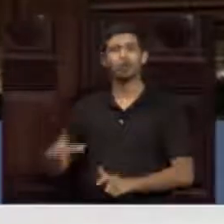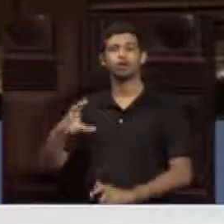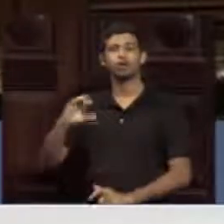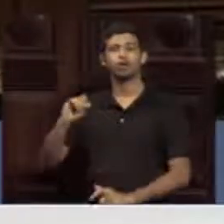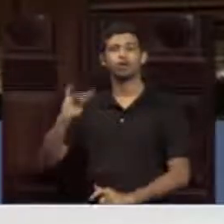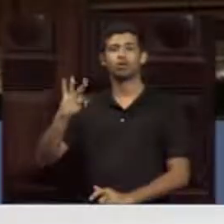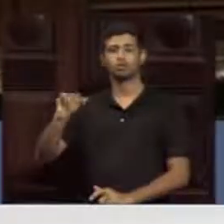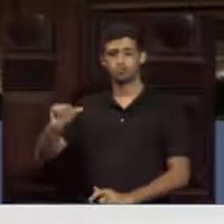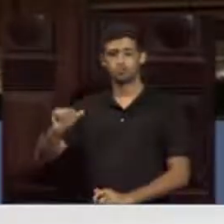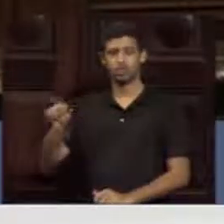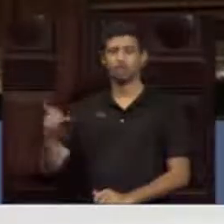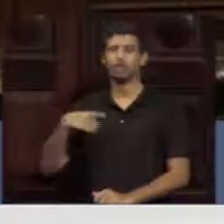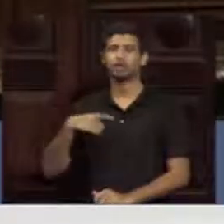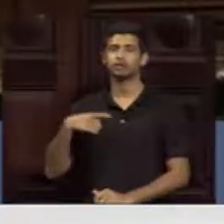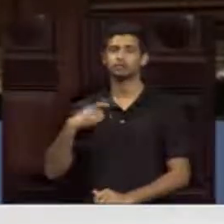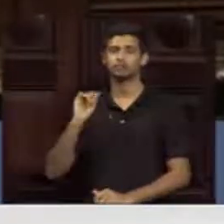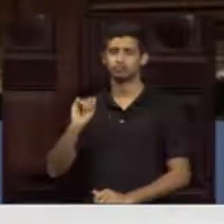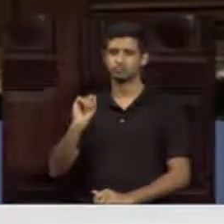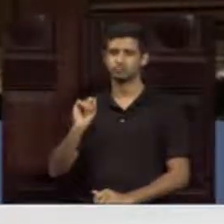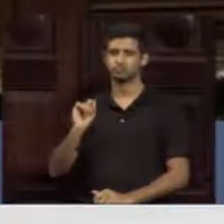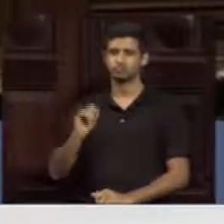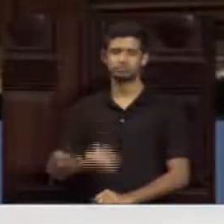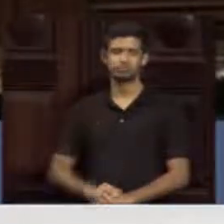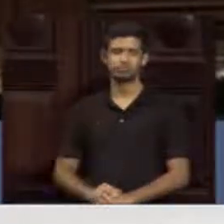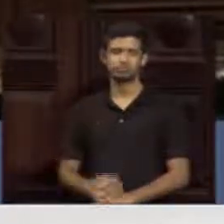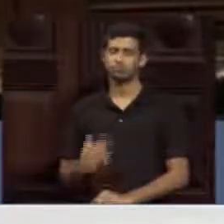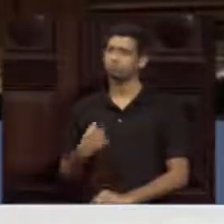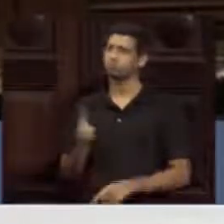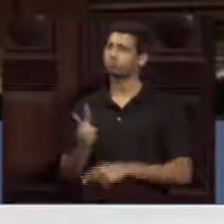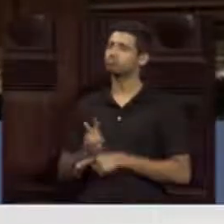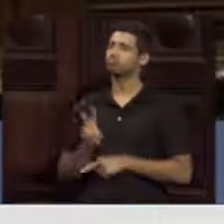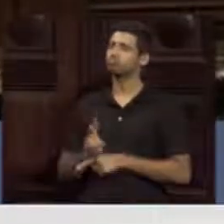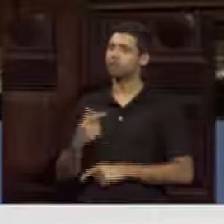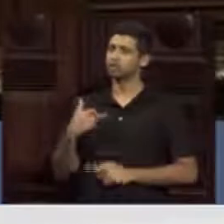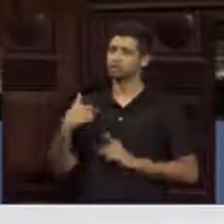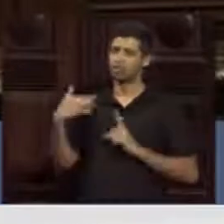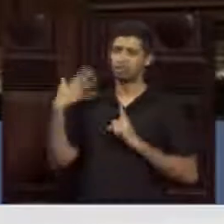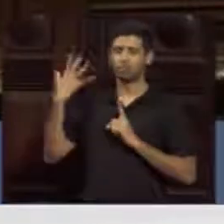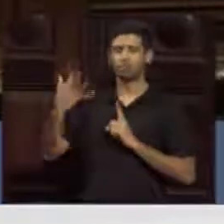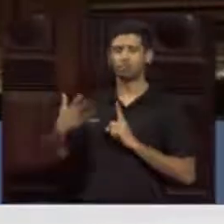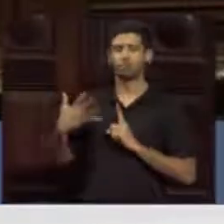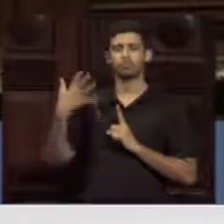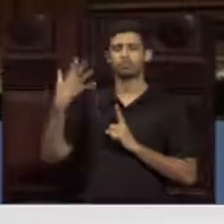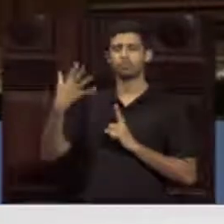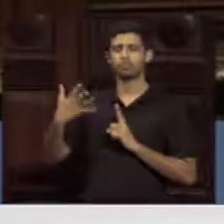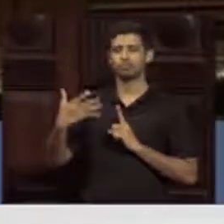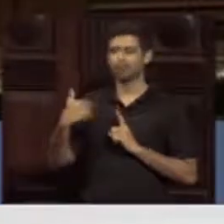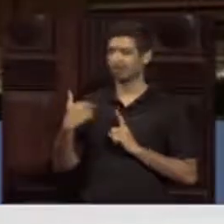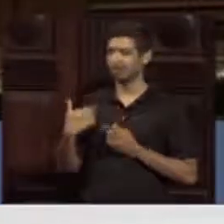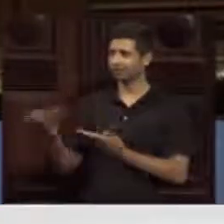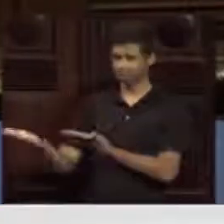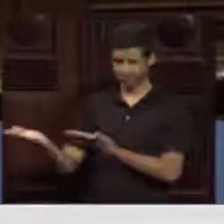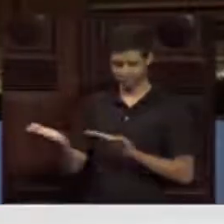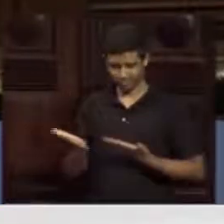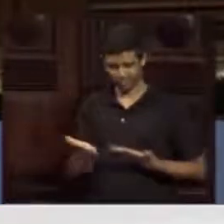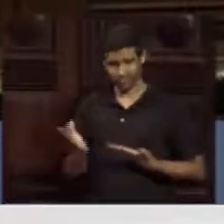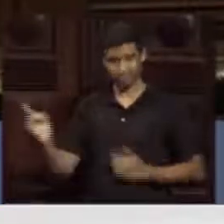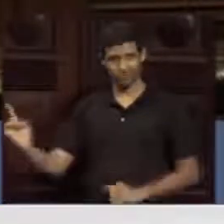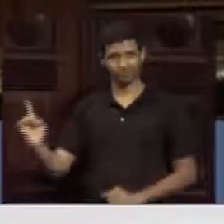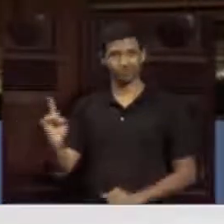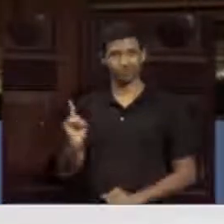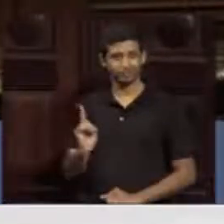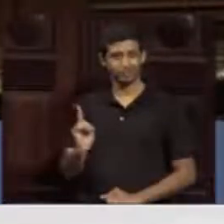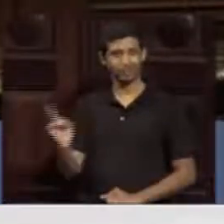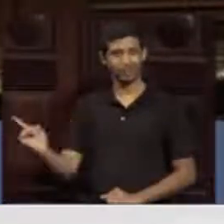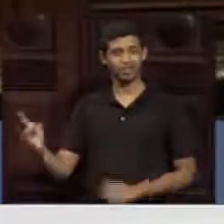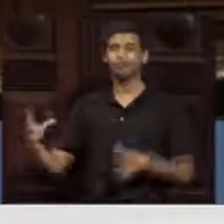lá tive que defender a minha tese, o convidei para que ele fizesse parte da